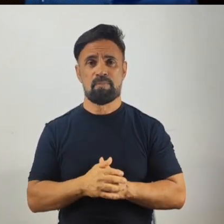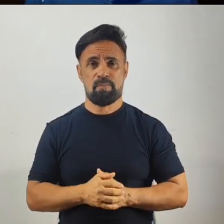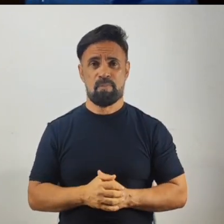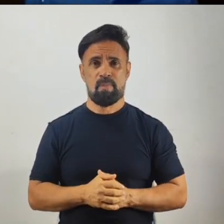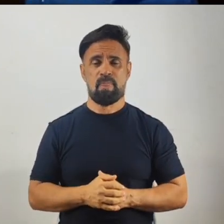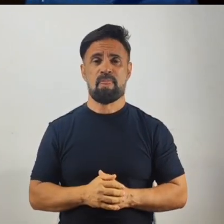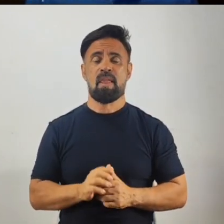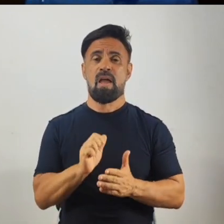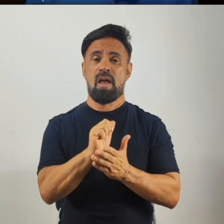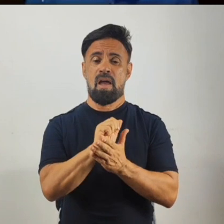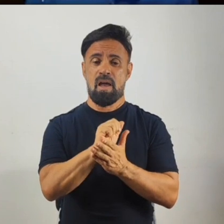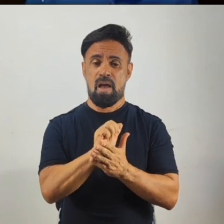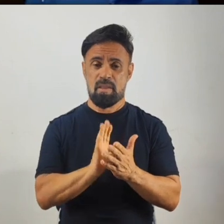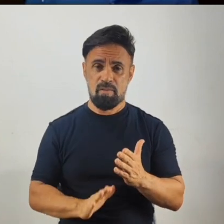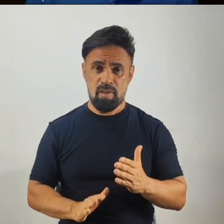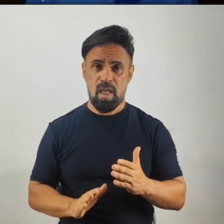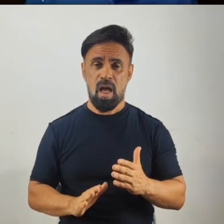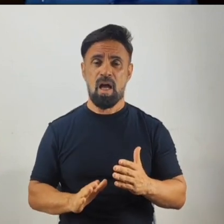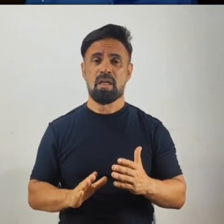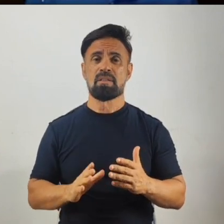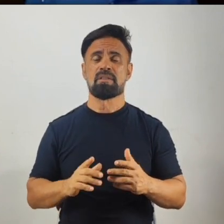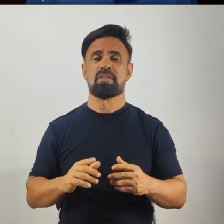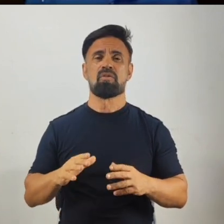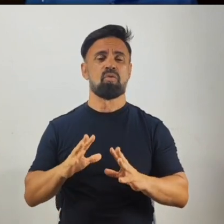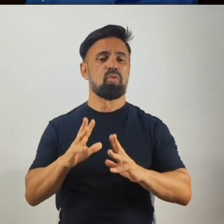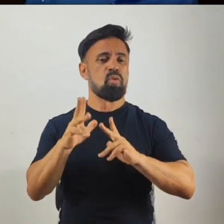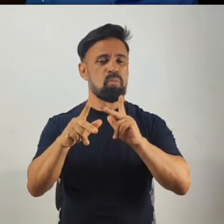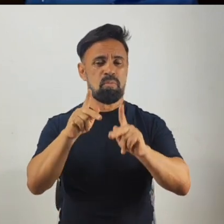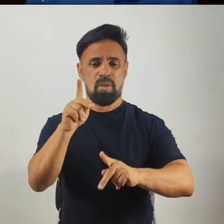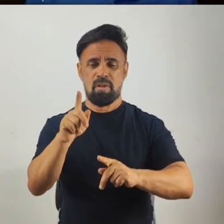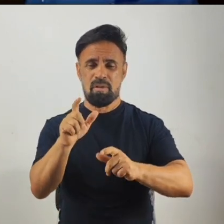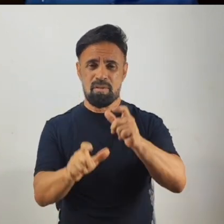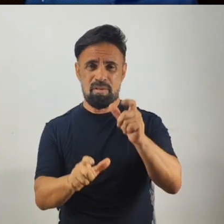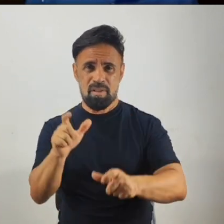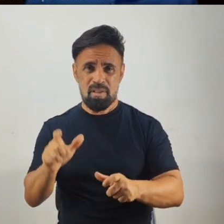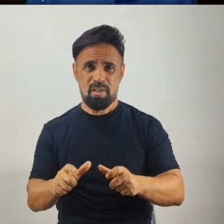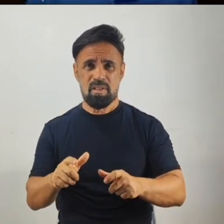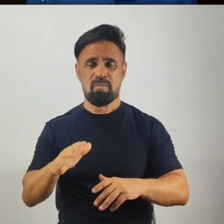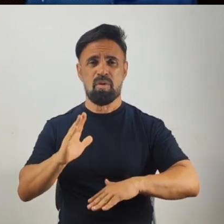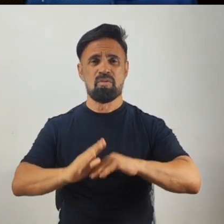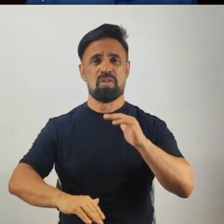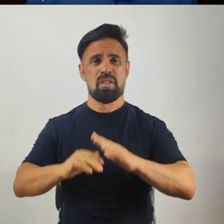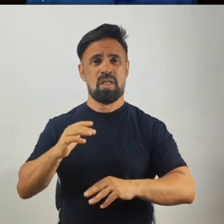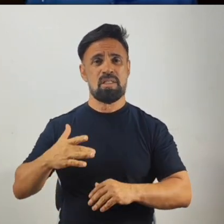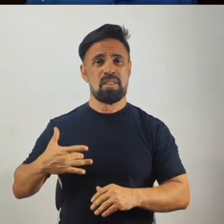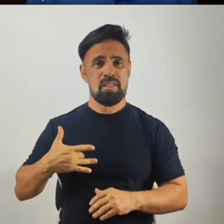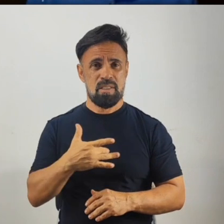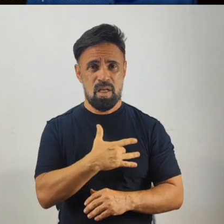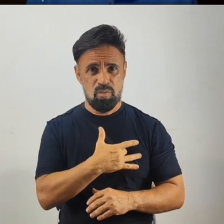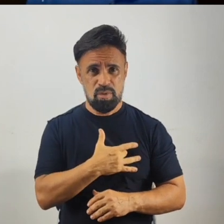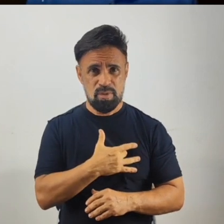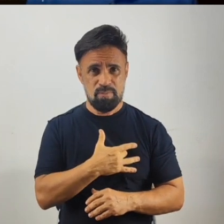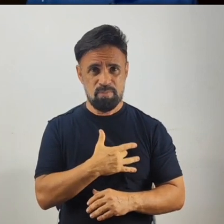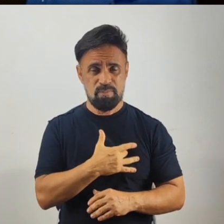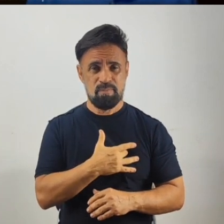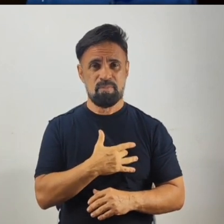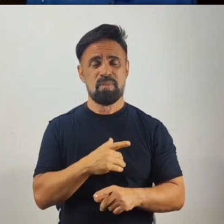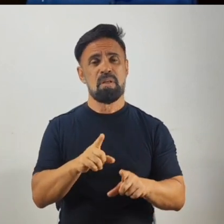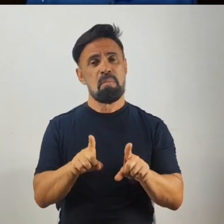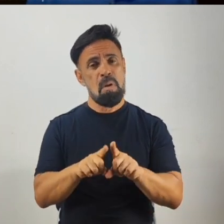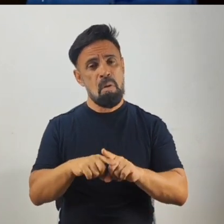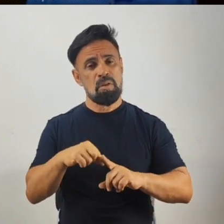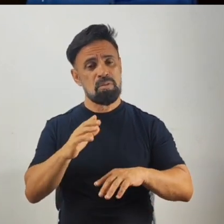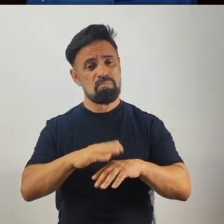os processos? Atividades envolvendo profissionais de saúde e pacientes com base em padrões aceitos.